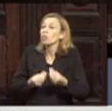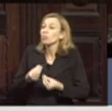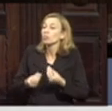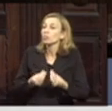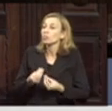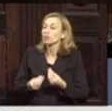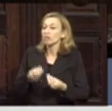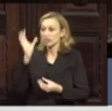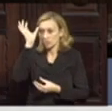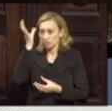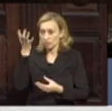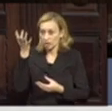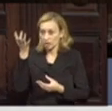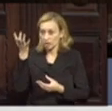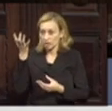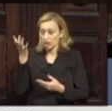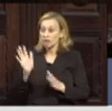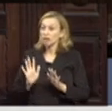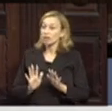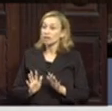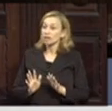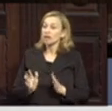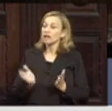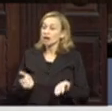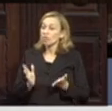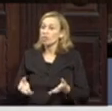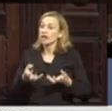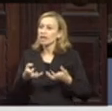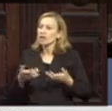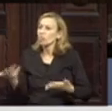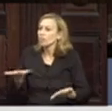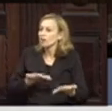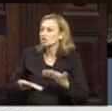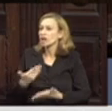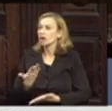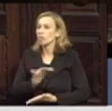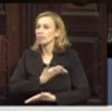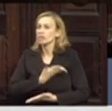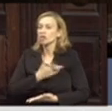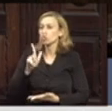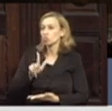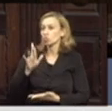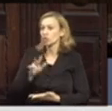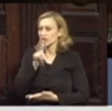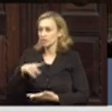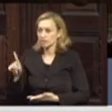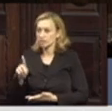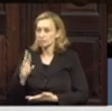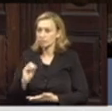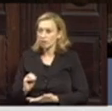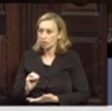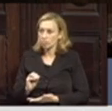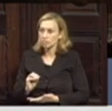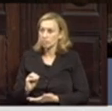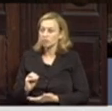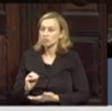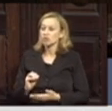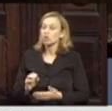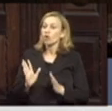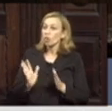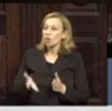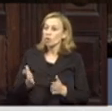o Poder Executivo. O Poder Executivo, com arbitrariedade, cassou a